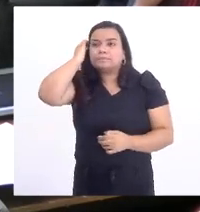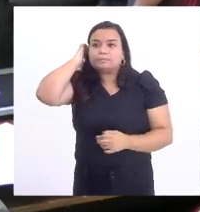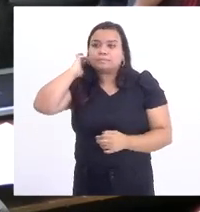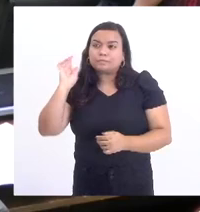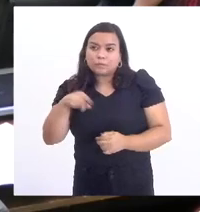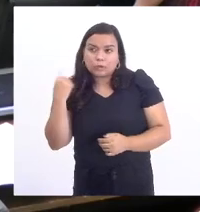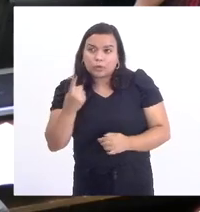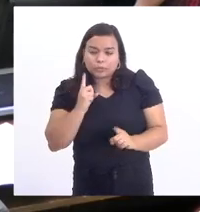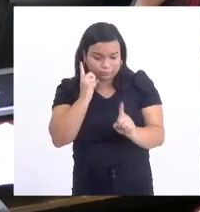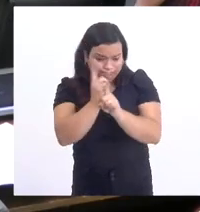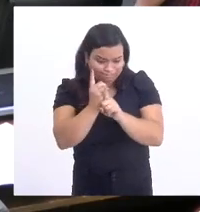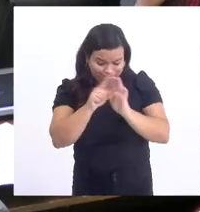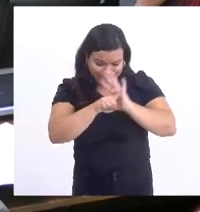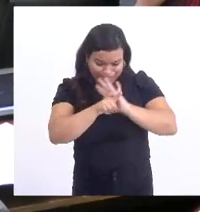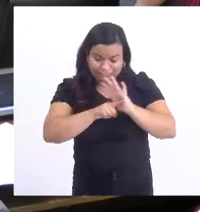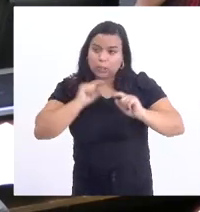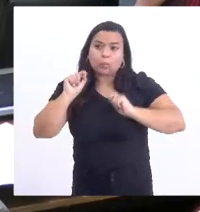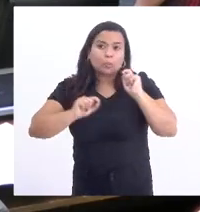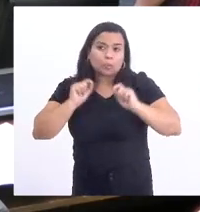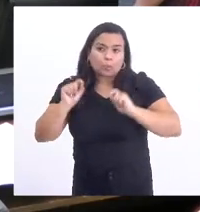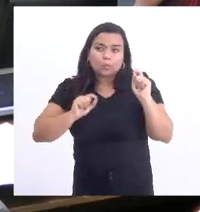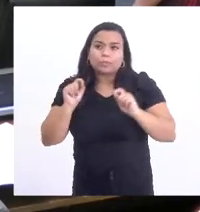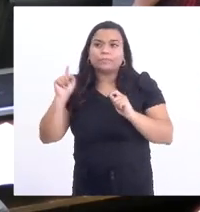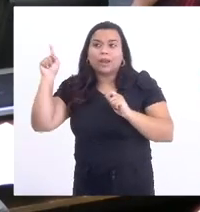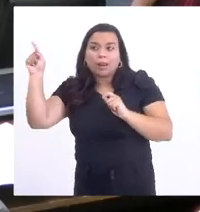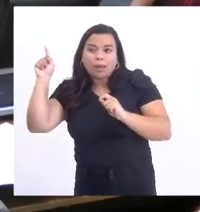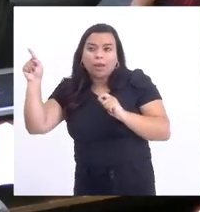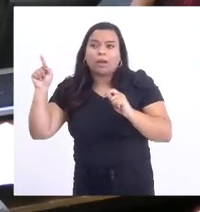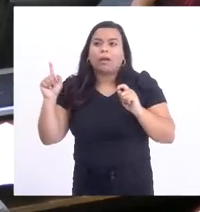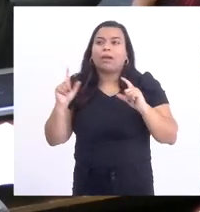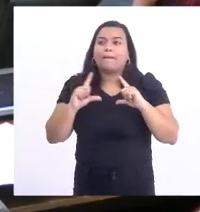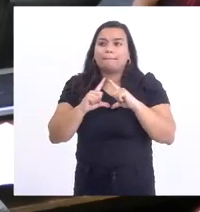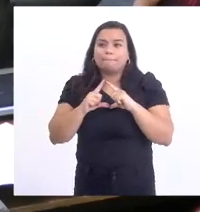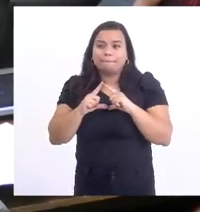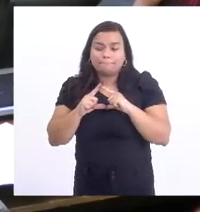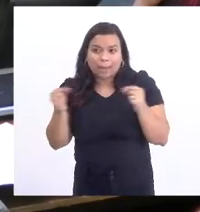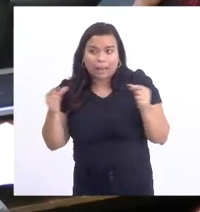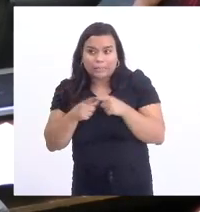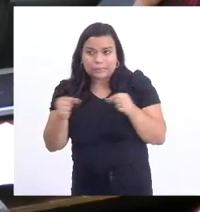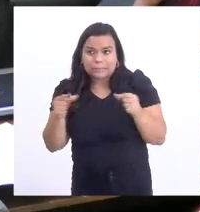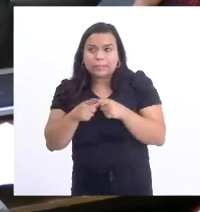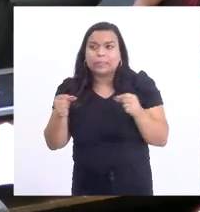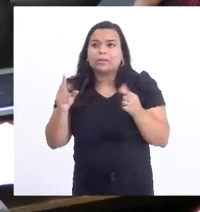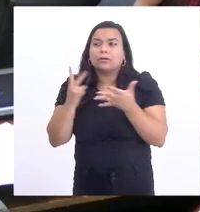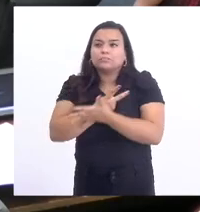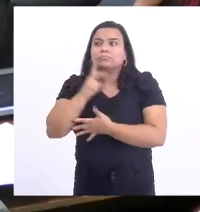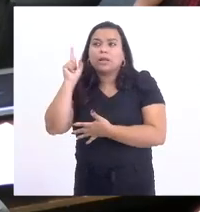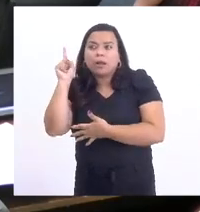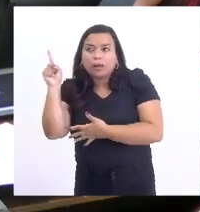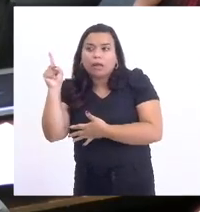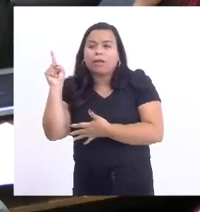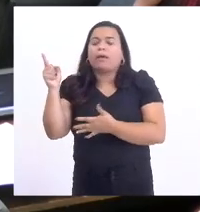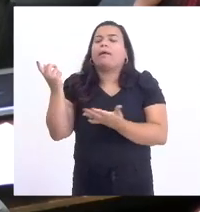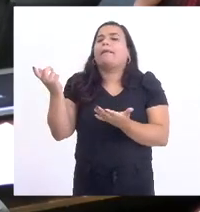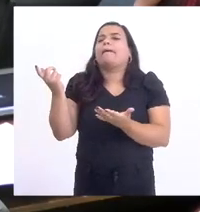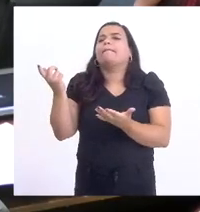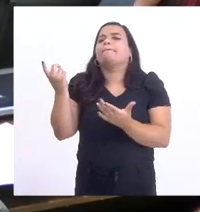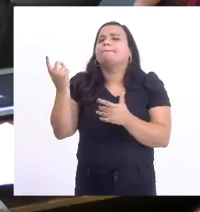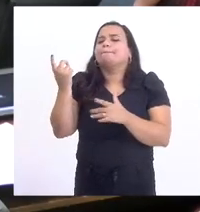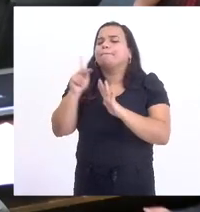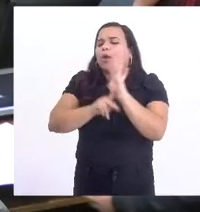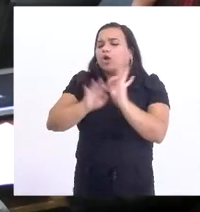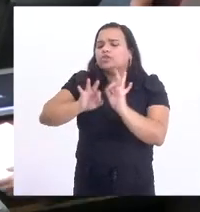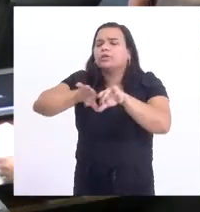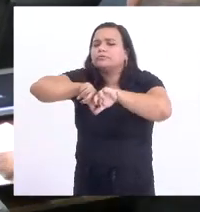Nós verificamos que, em Brasília, os projetos culturais têm